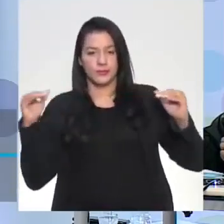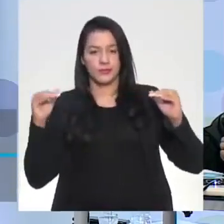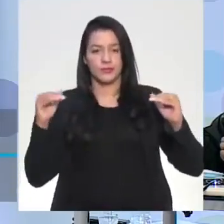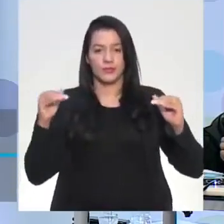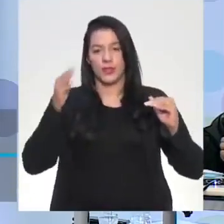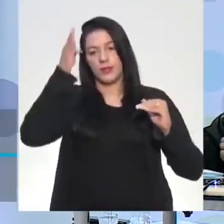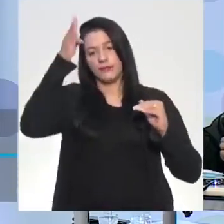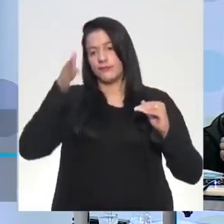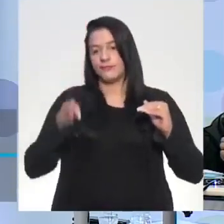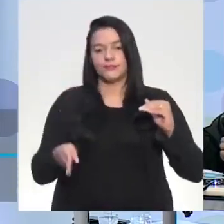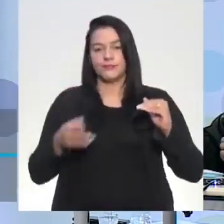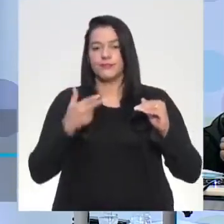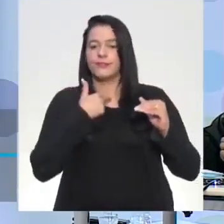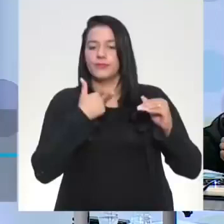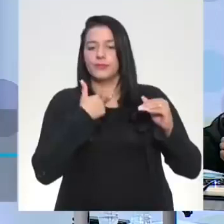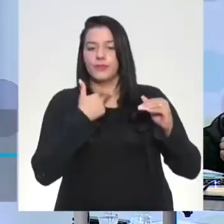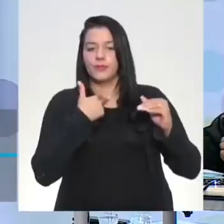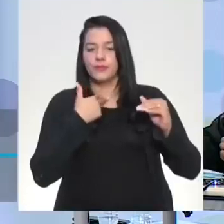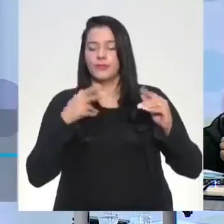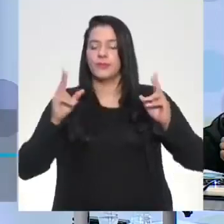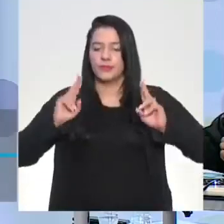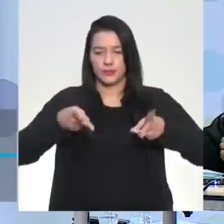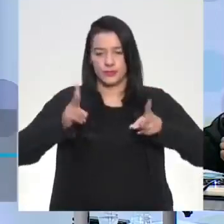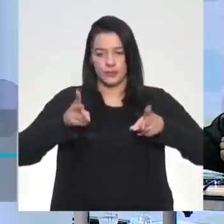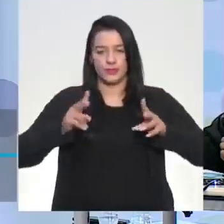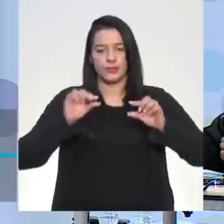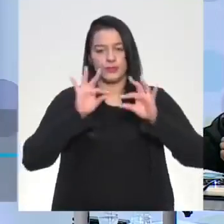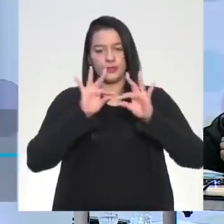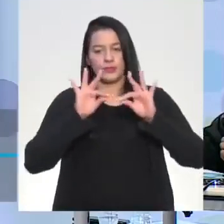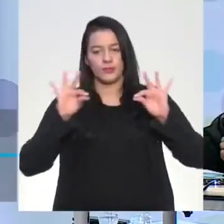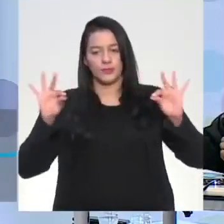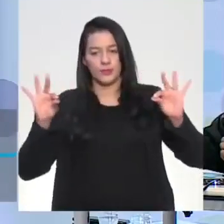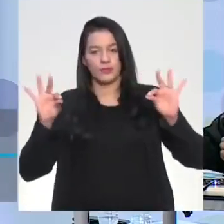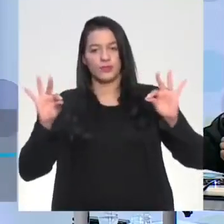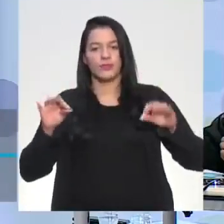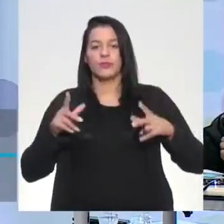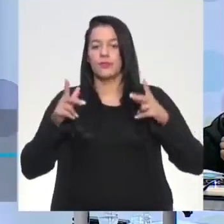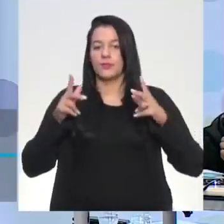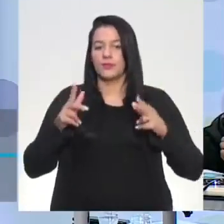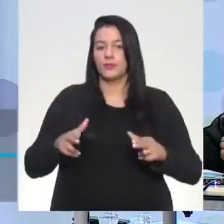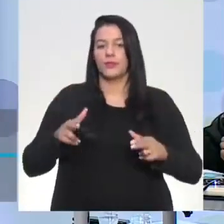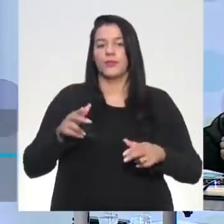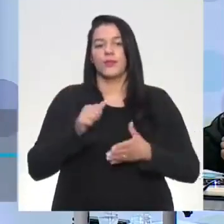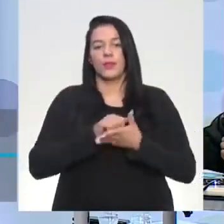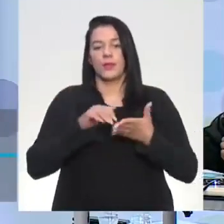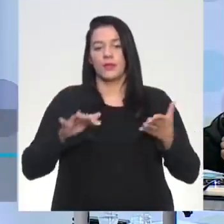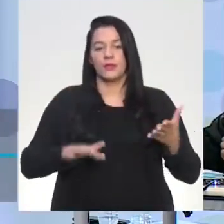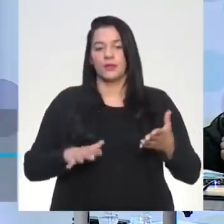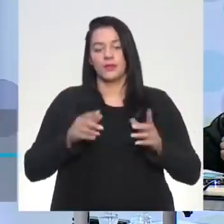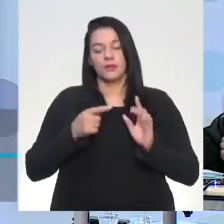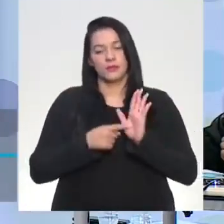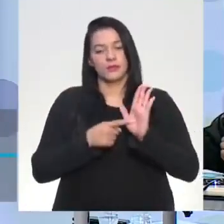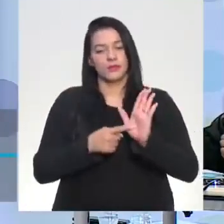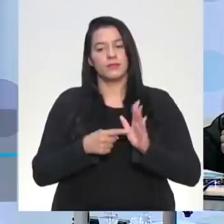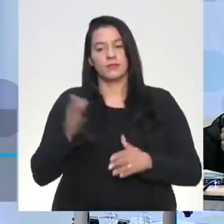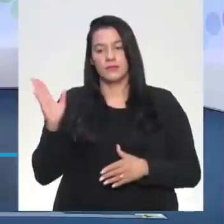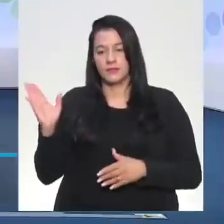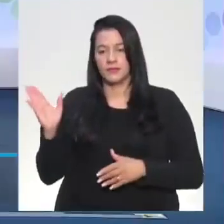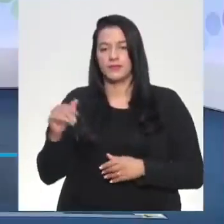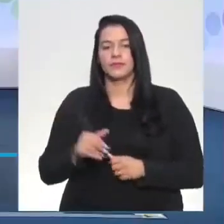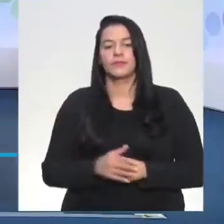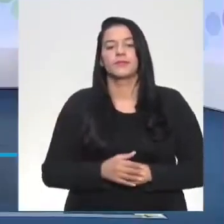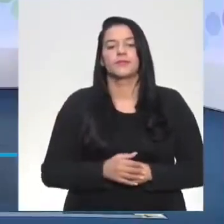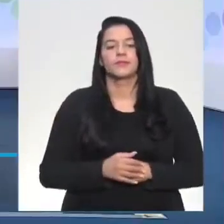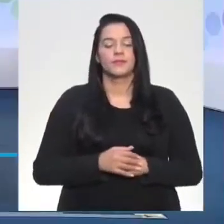ampliação não vai poder ser na vertical, ele vai ter que ser na horizontal também, como é o caso da nossa atividade aqui, que foi apontada, né, Osmar? Sim, então,